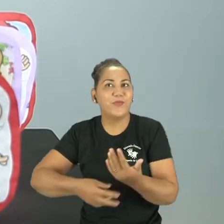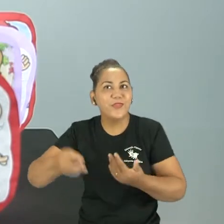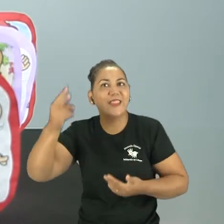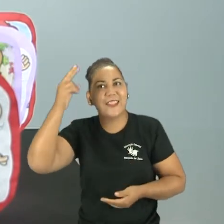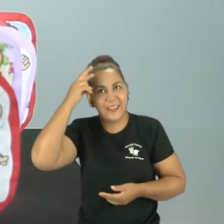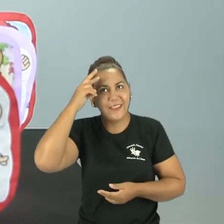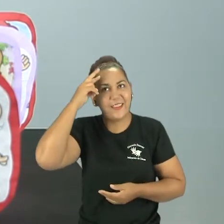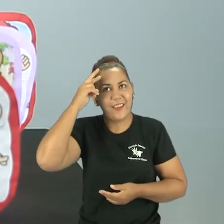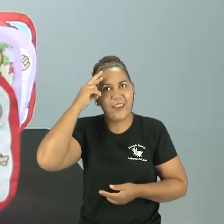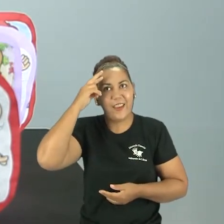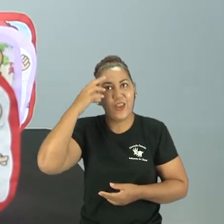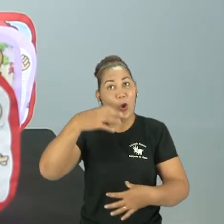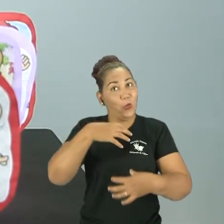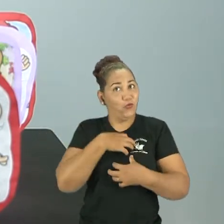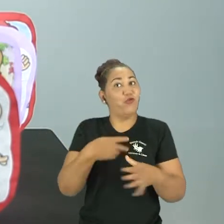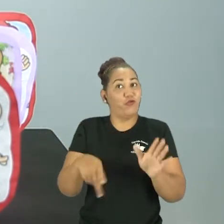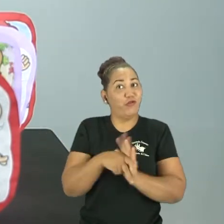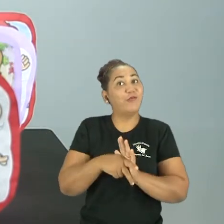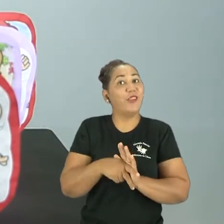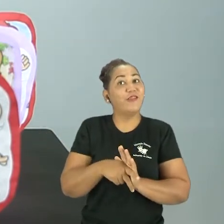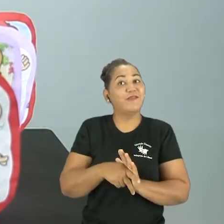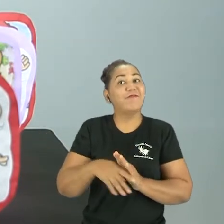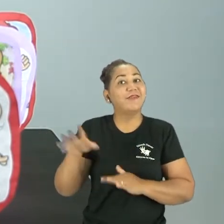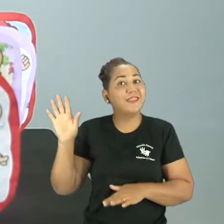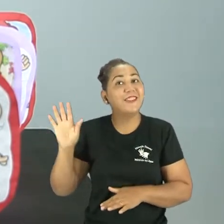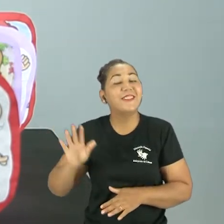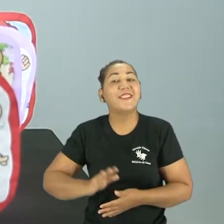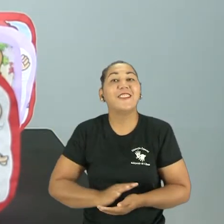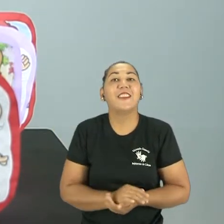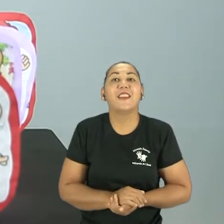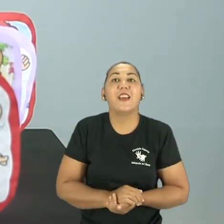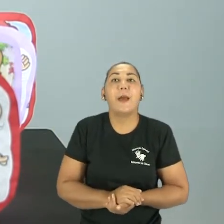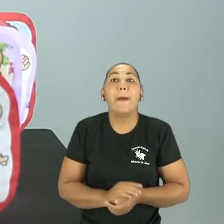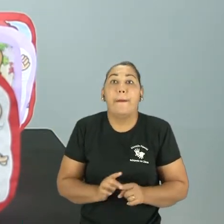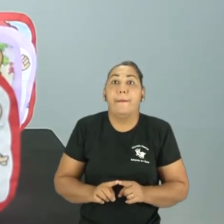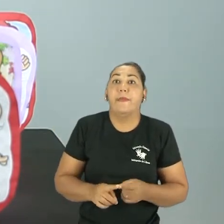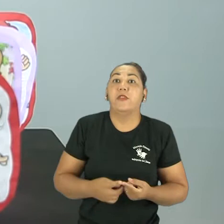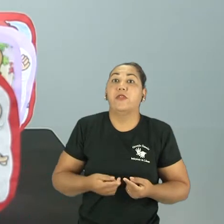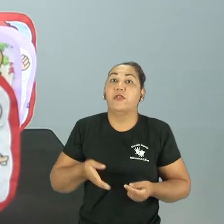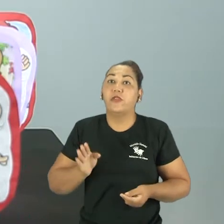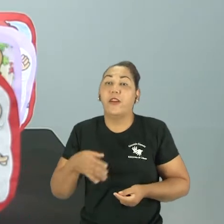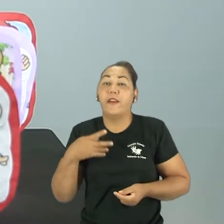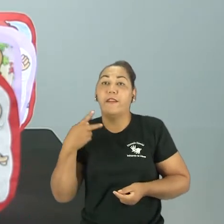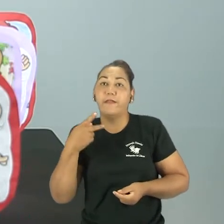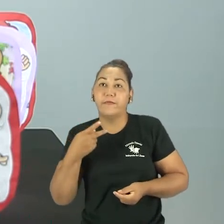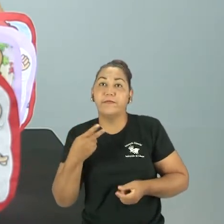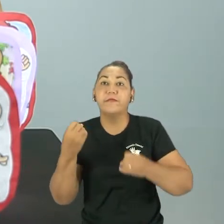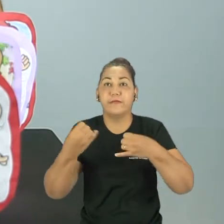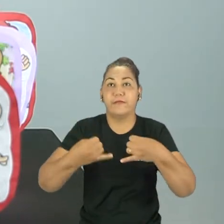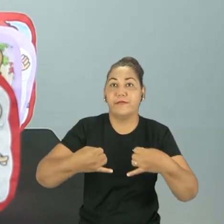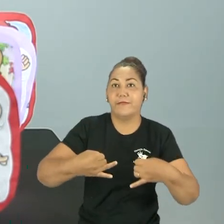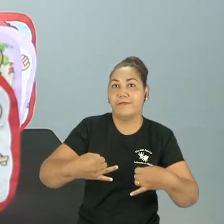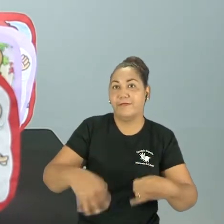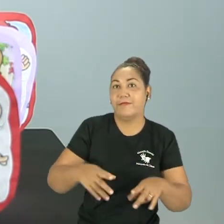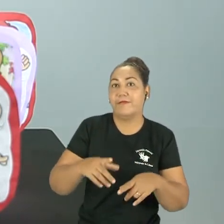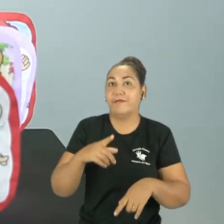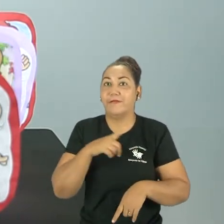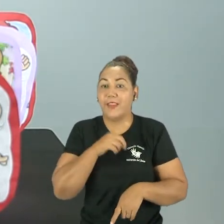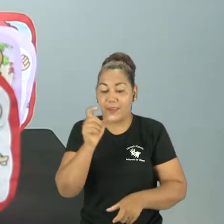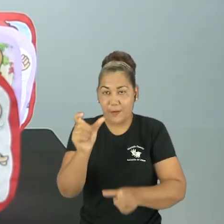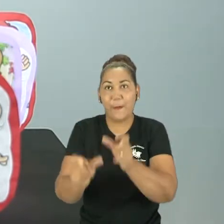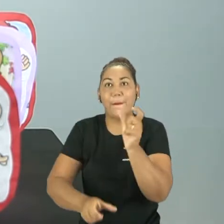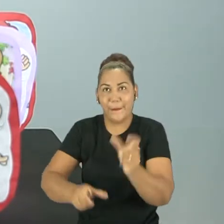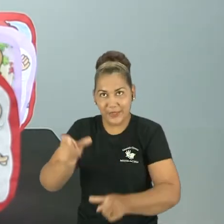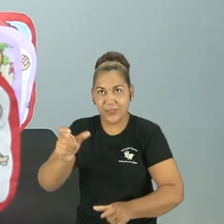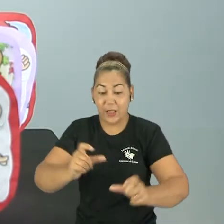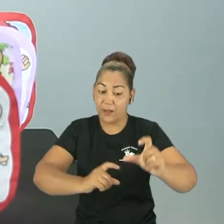do jeito deles de ser. Só que nós já falamos que tem personagens, nós já falamos que é em quadrinhos, senão